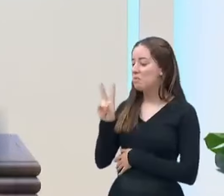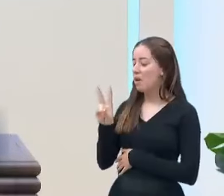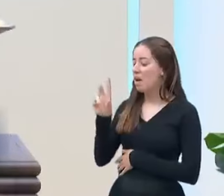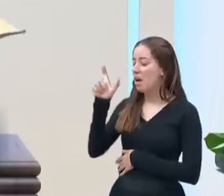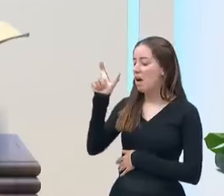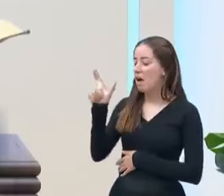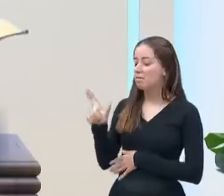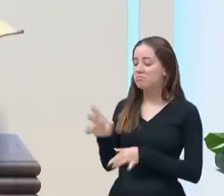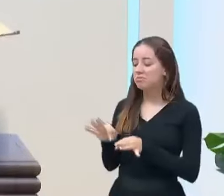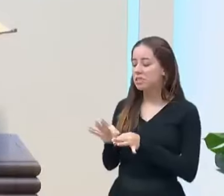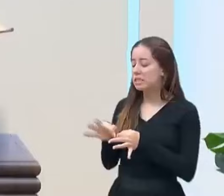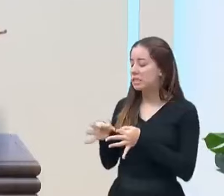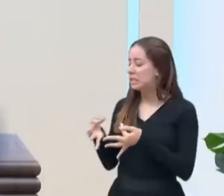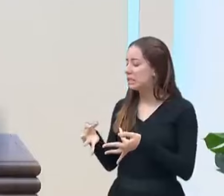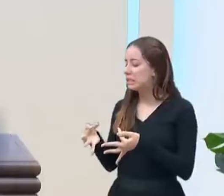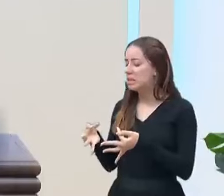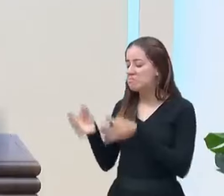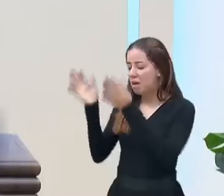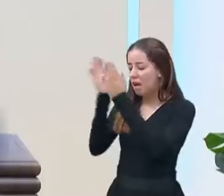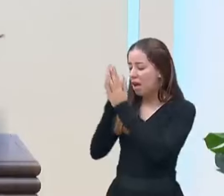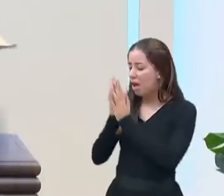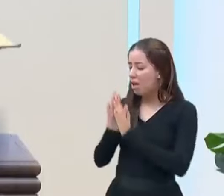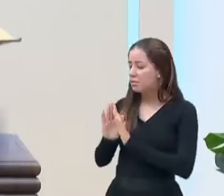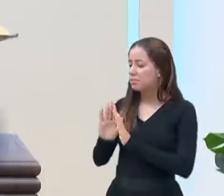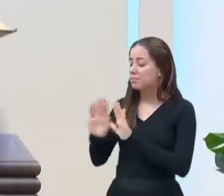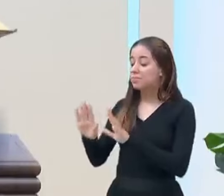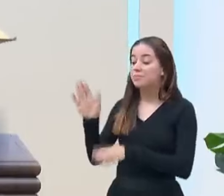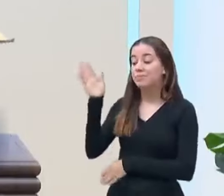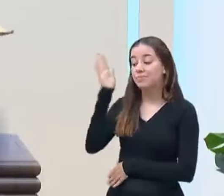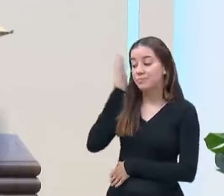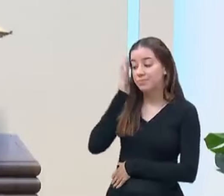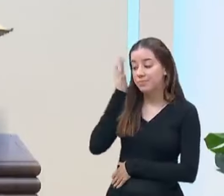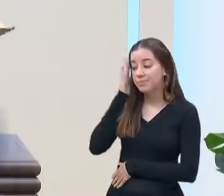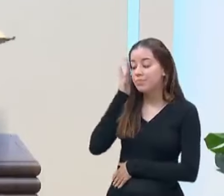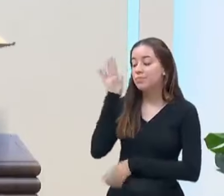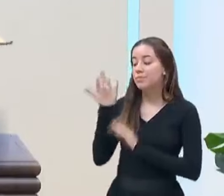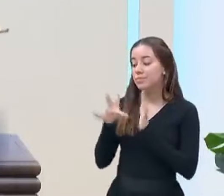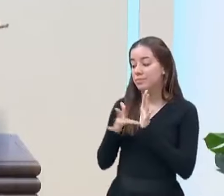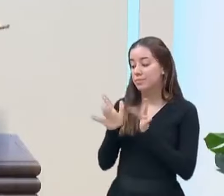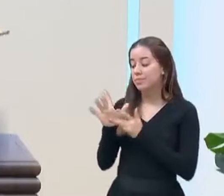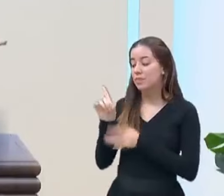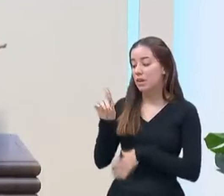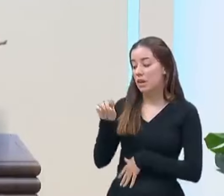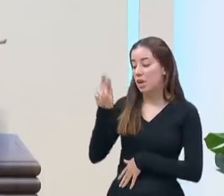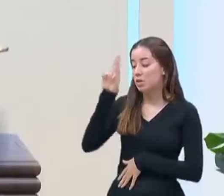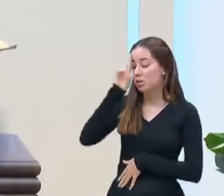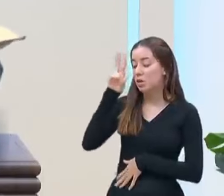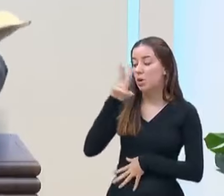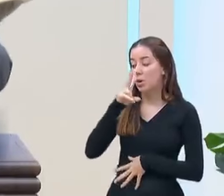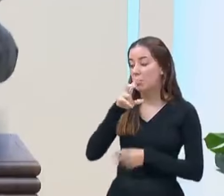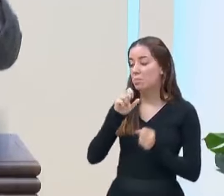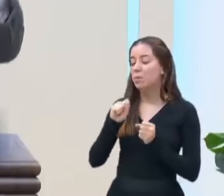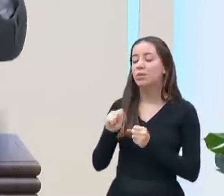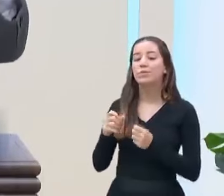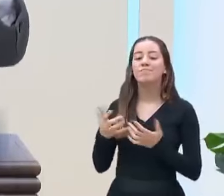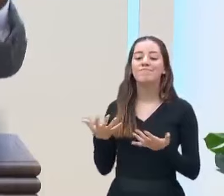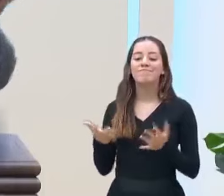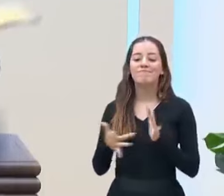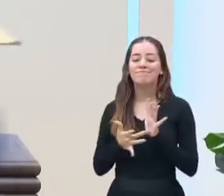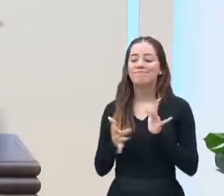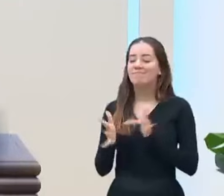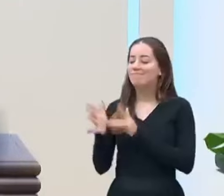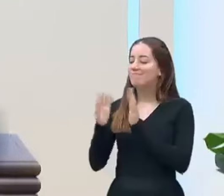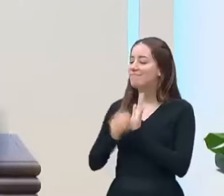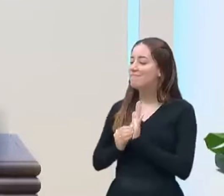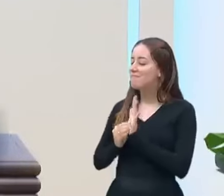quando o homem adora, quando o homem reconhece o seu senhorio e a sua onipotência, Jesus levantou a mão.